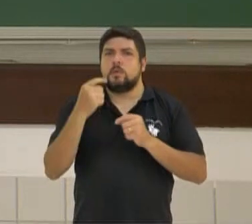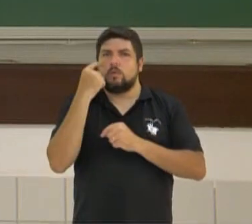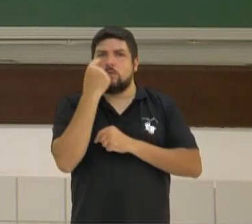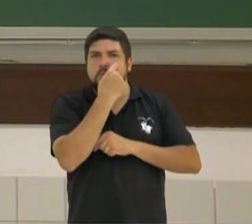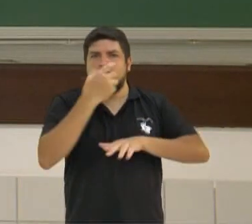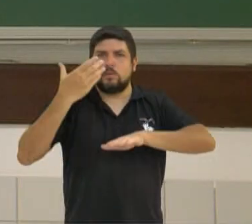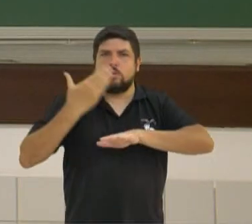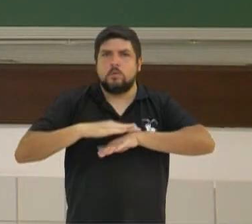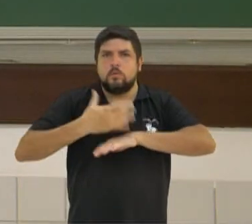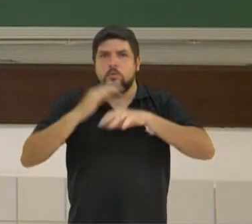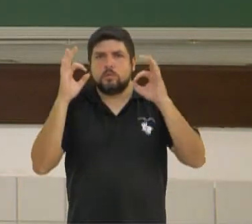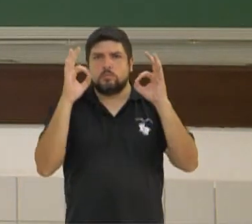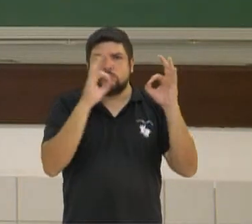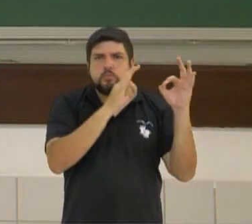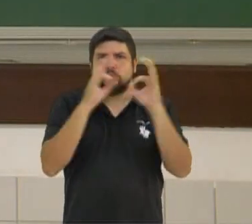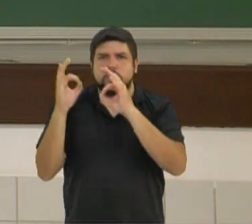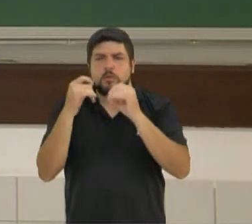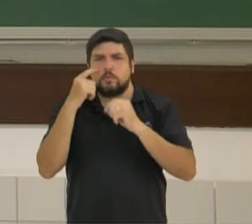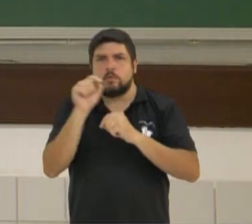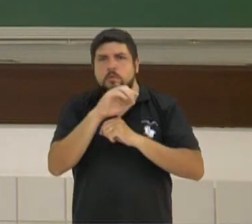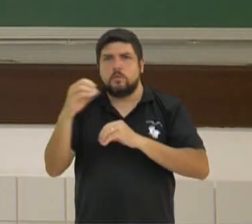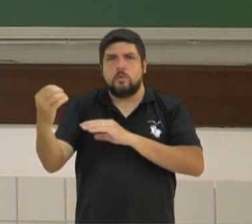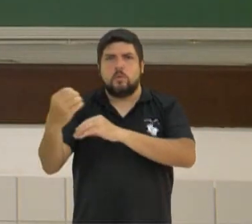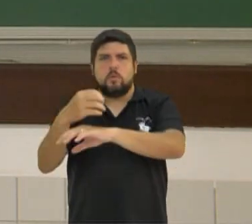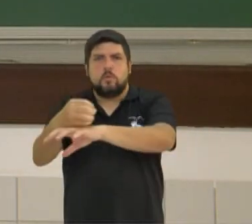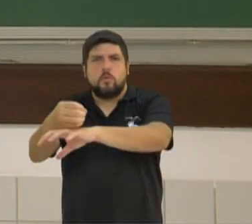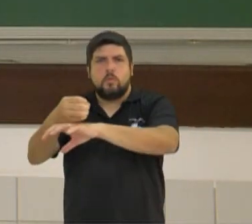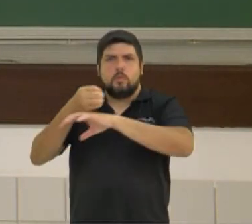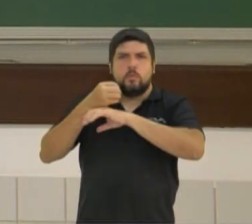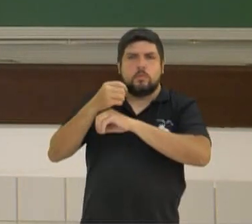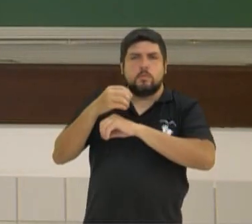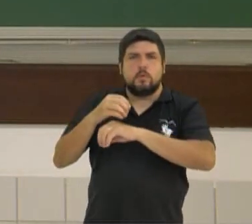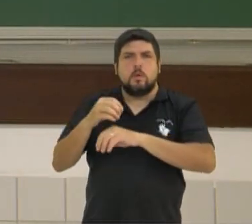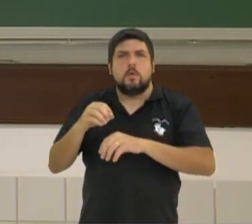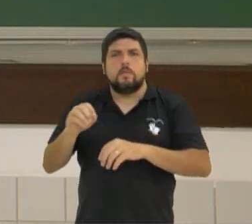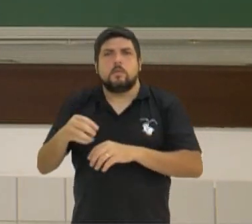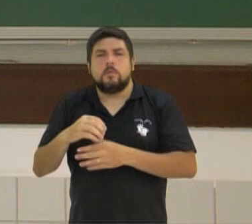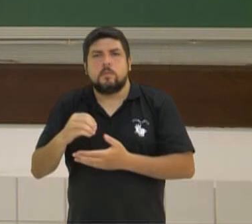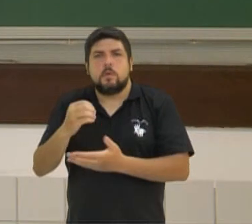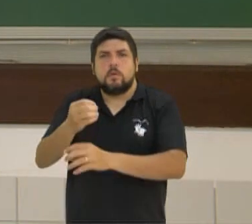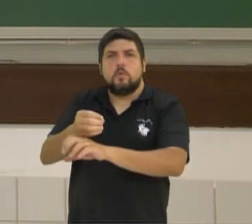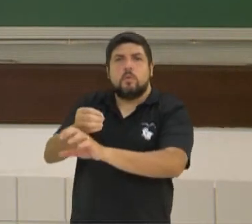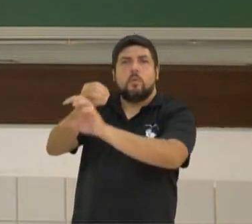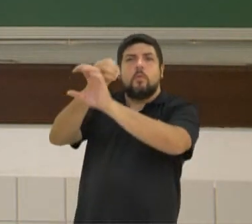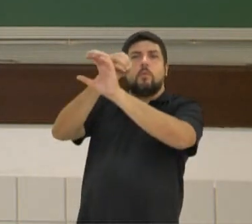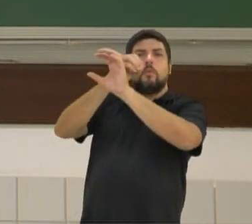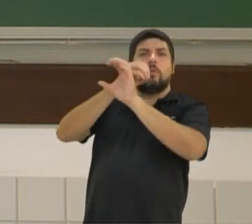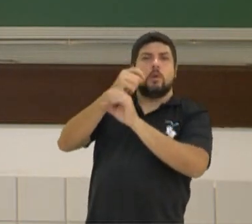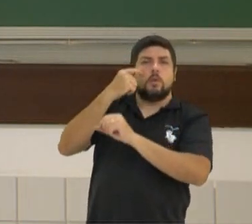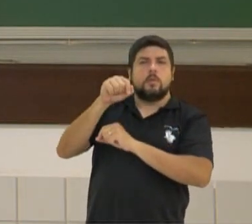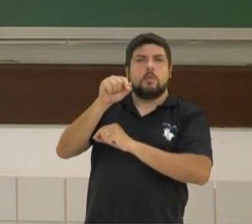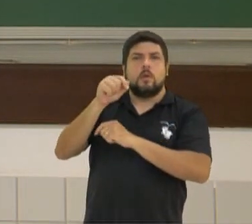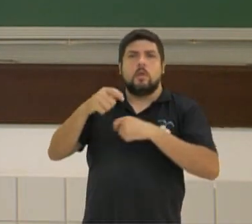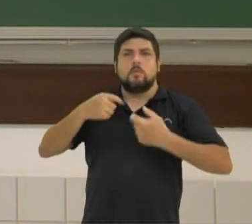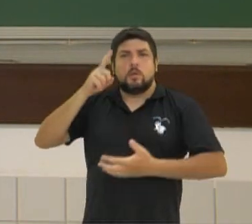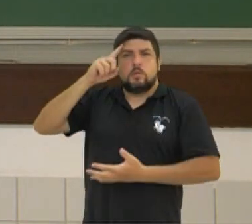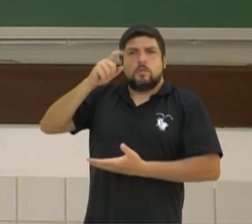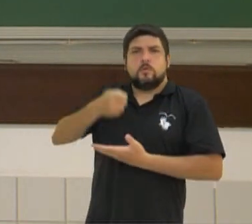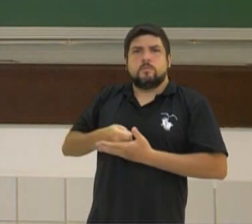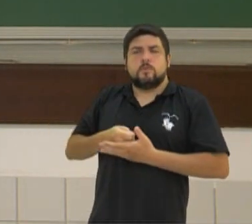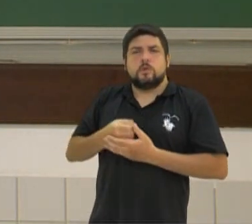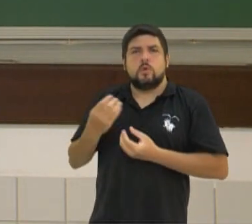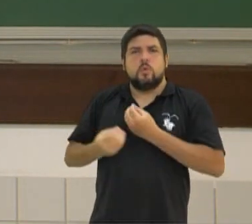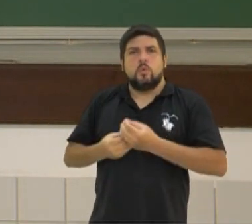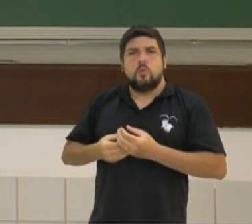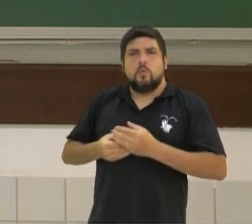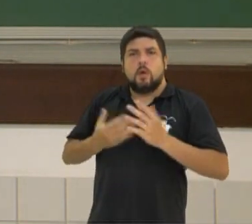né? Porque eu preciso ver o objeto e através do momento que eu vejo o objeto, eu preciso tomar a decisão colocando a minha mão